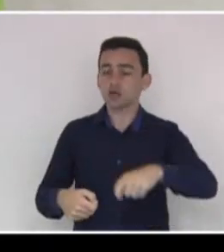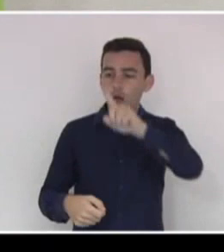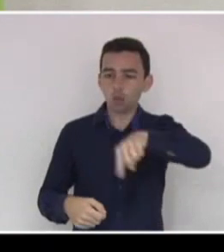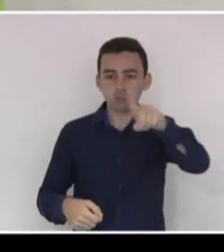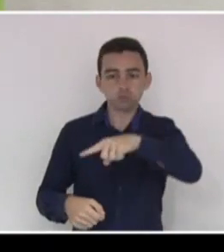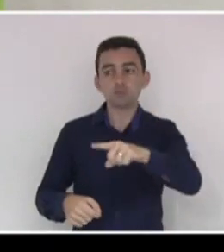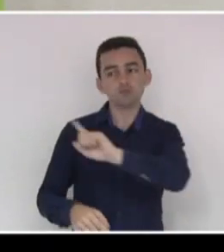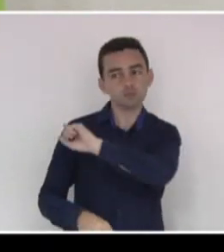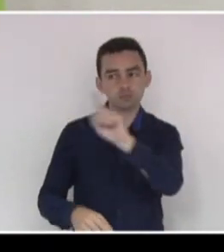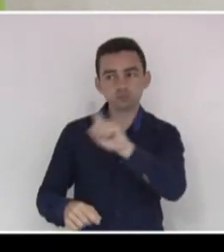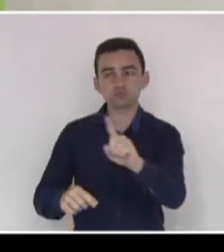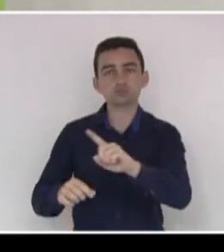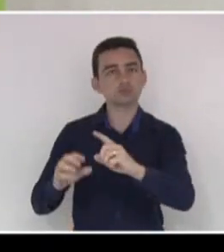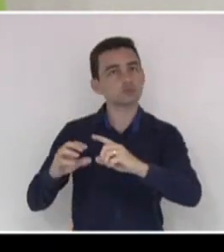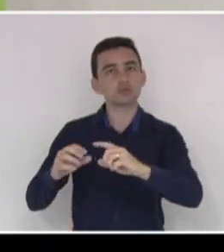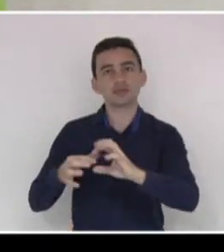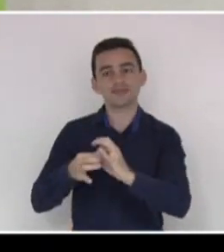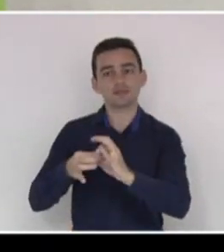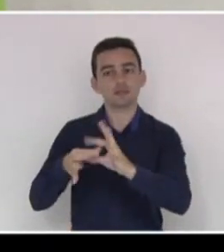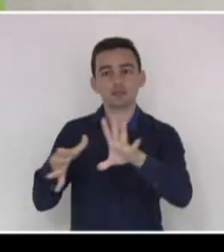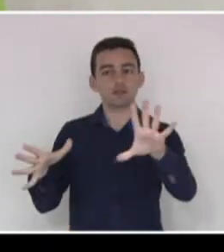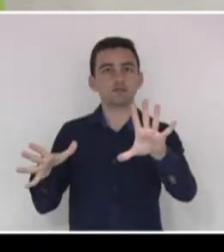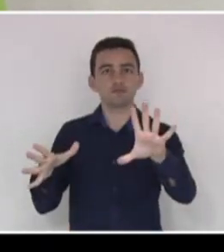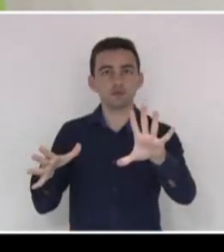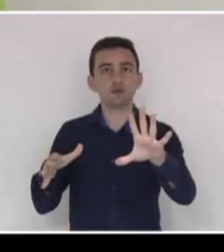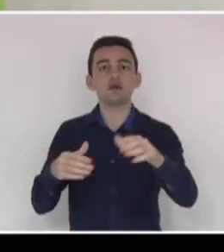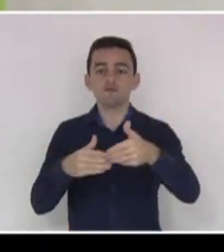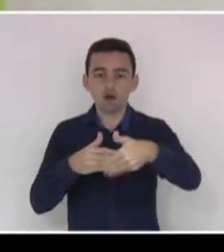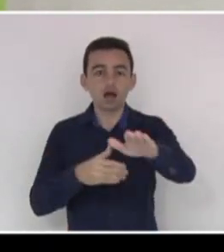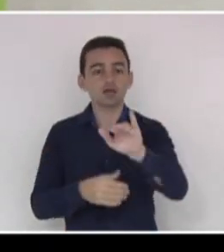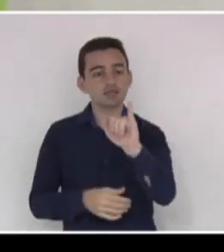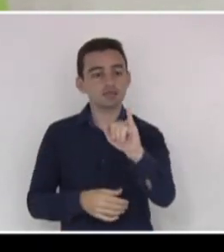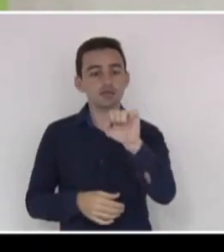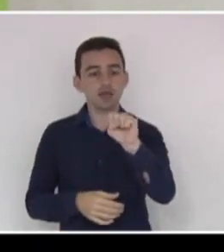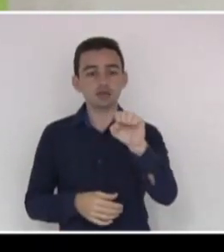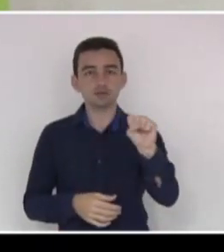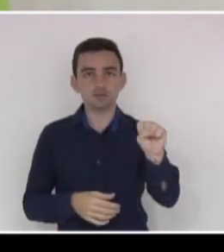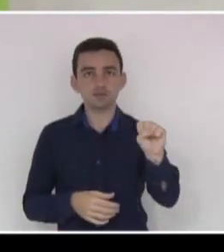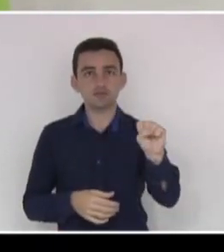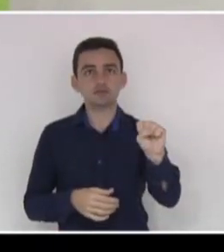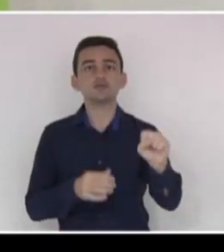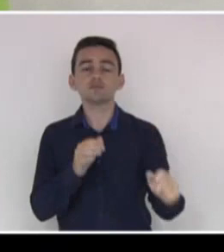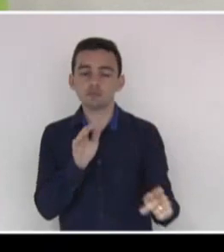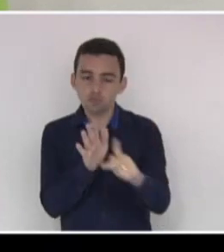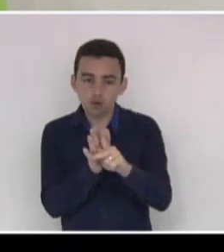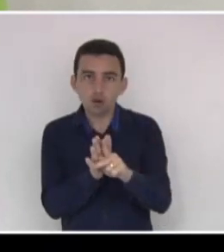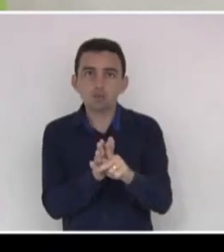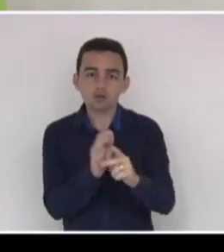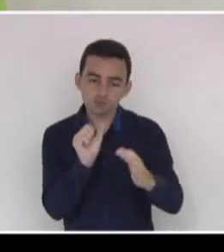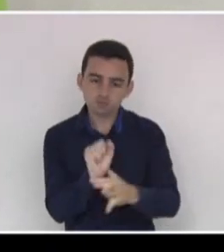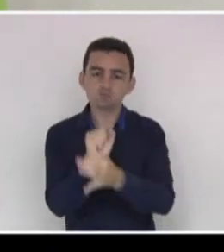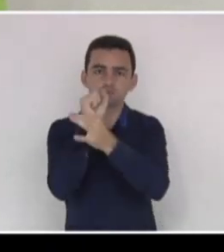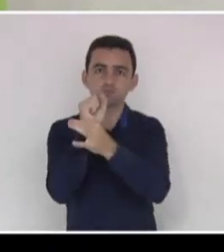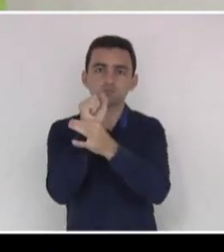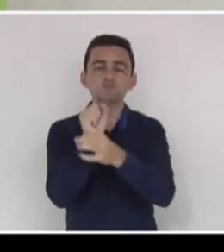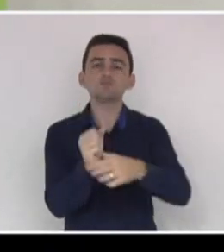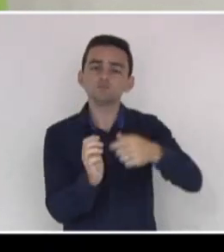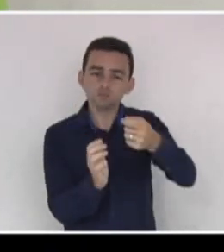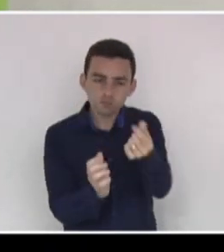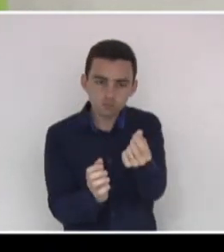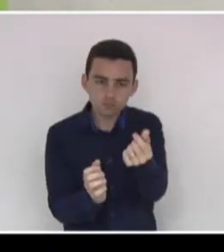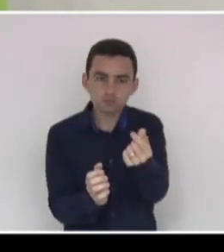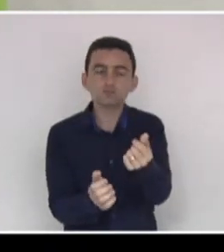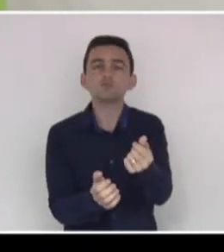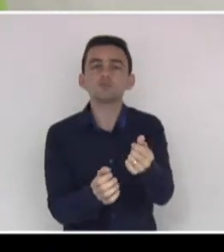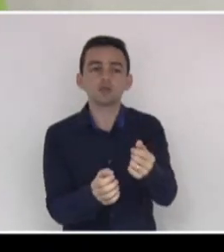justamente na parte que destina o ISS à garantia da cobrança por parte dos